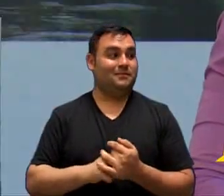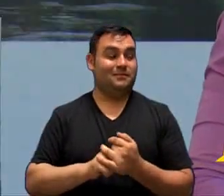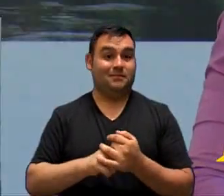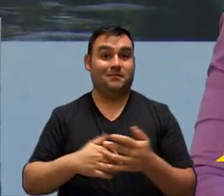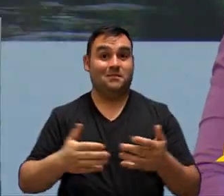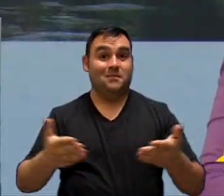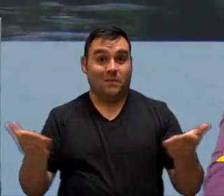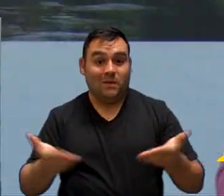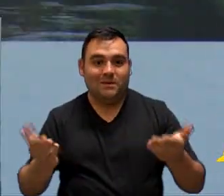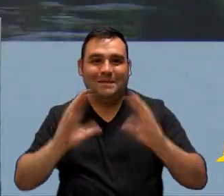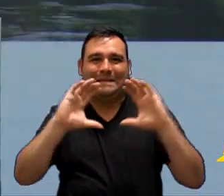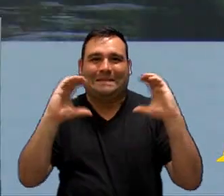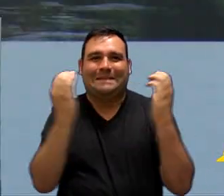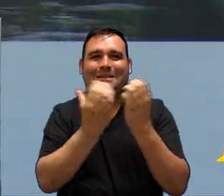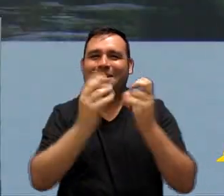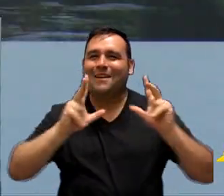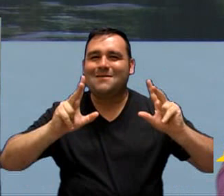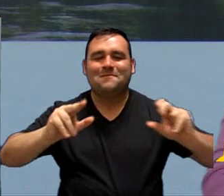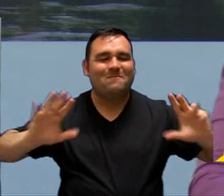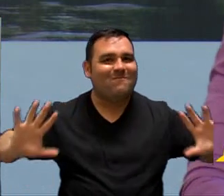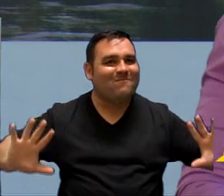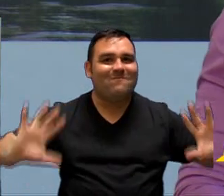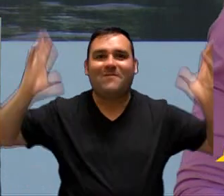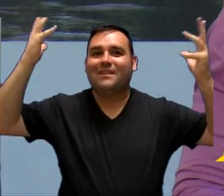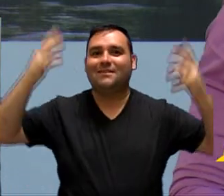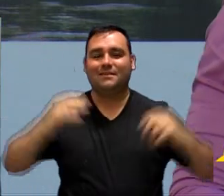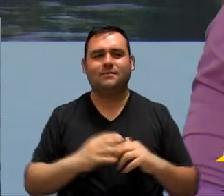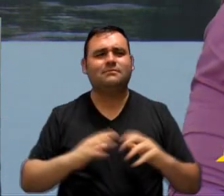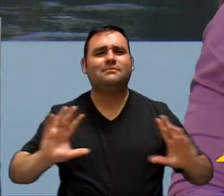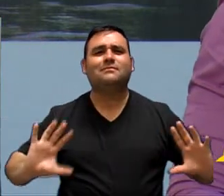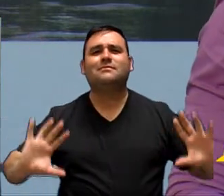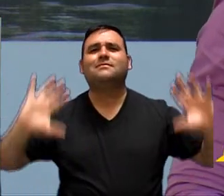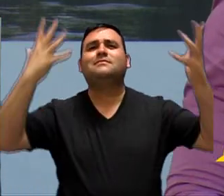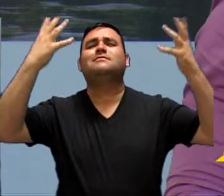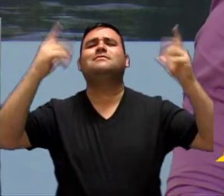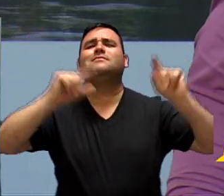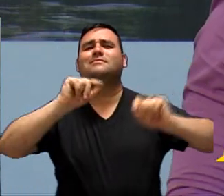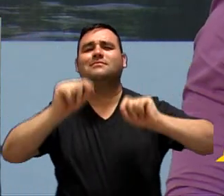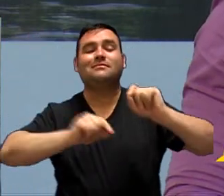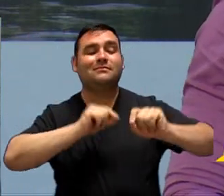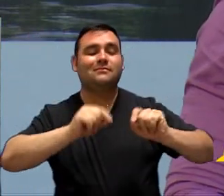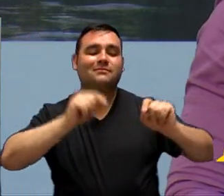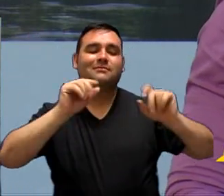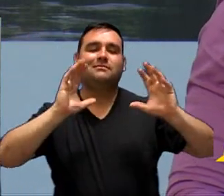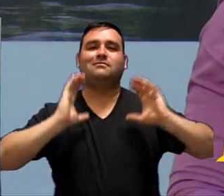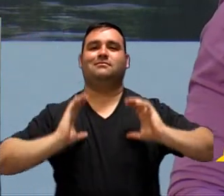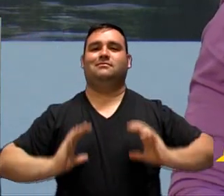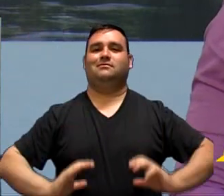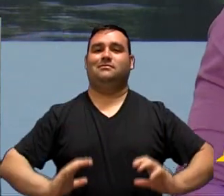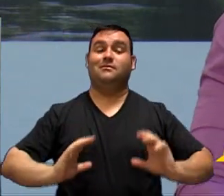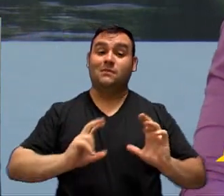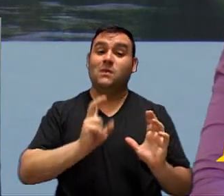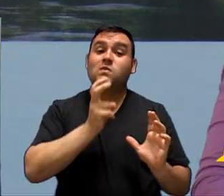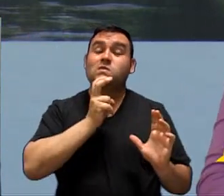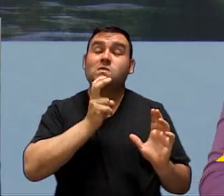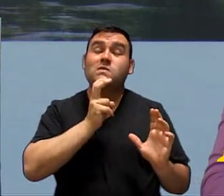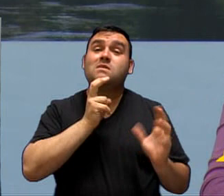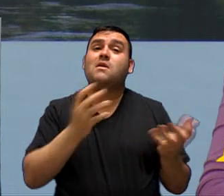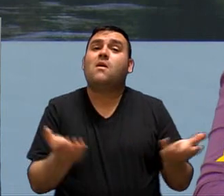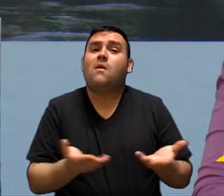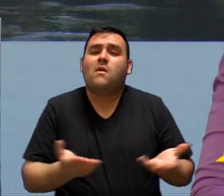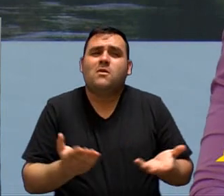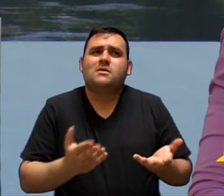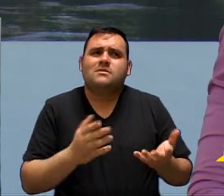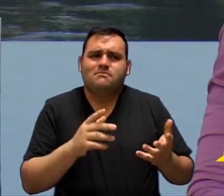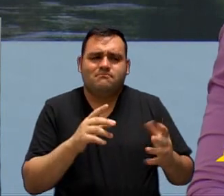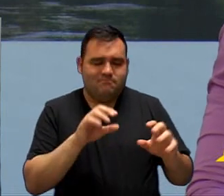Hoje, essa casa está em festa. Festa da cidadania. Festa de uma Sorocaba que,